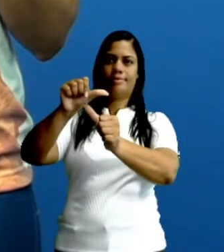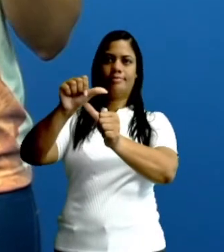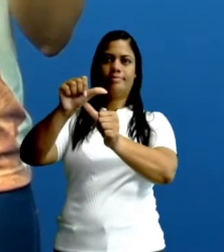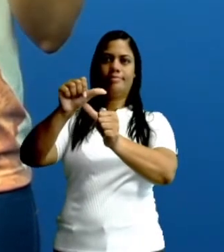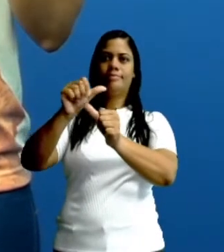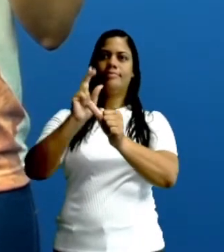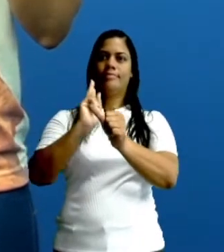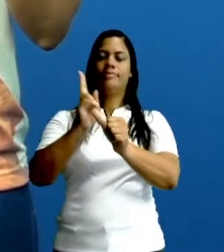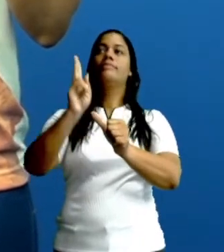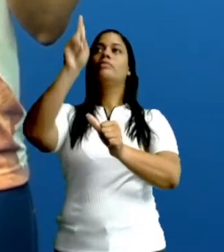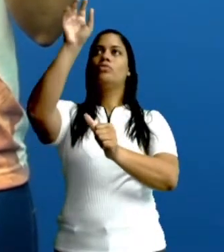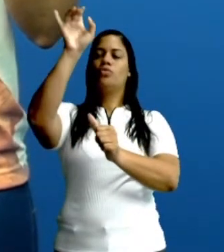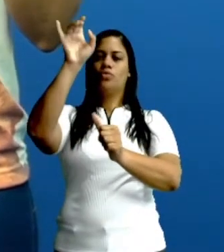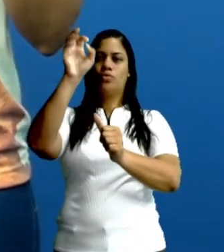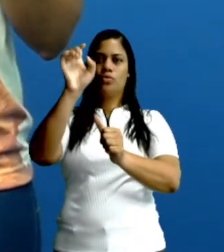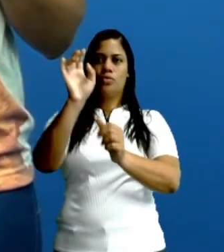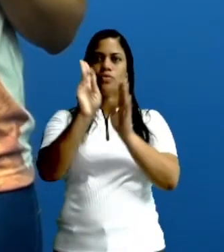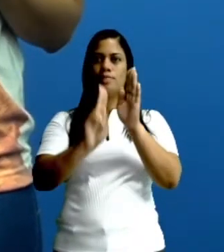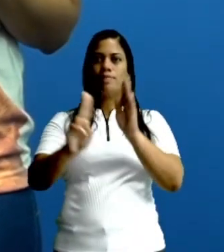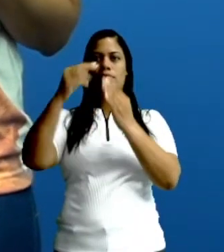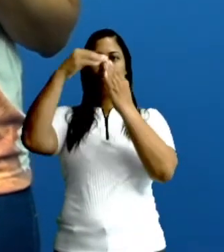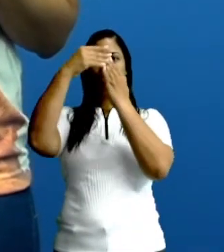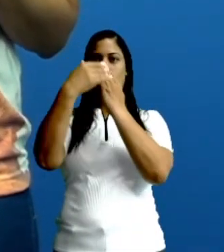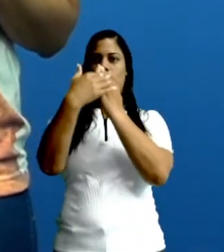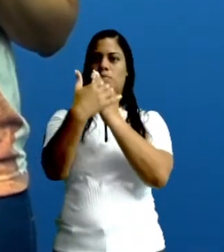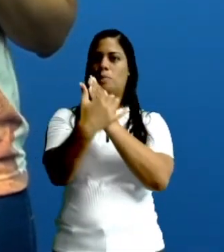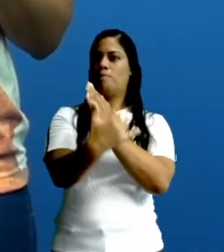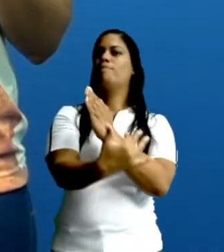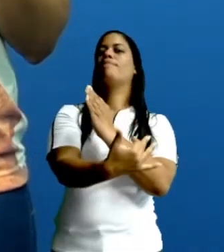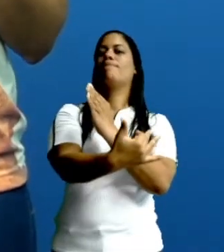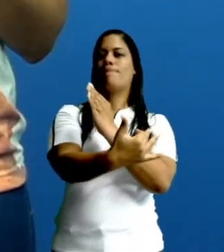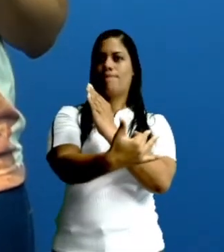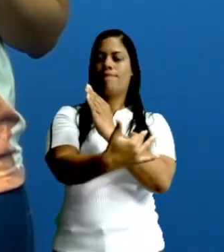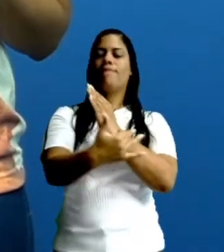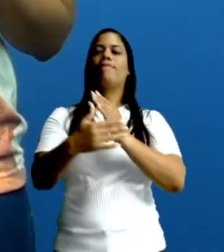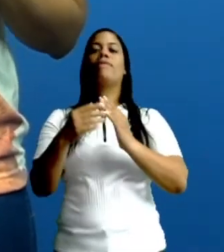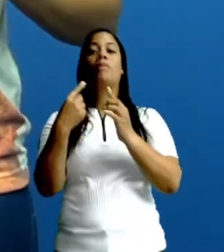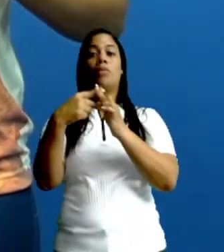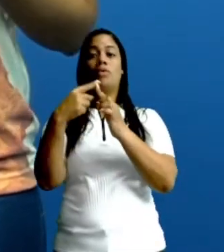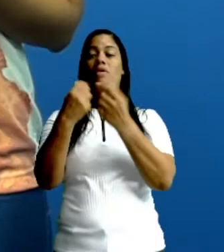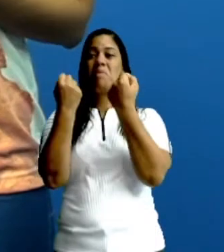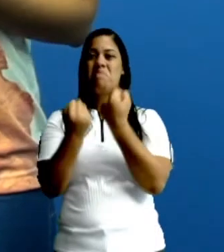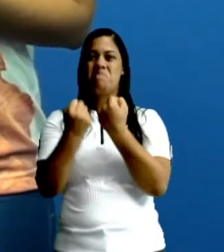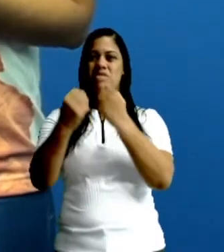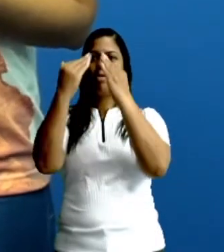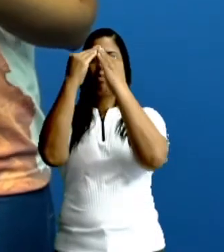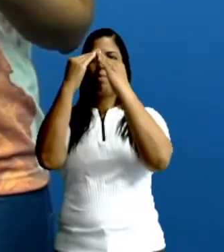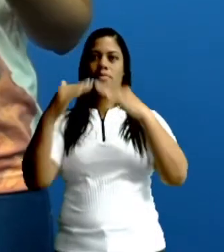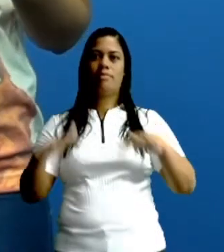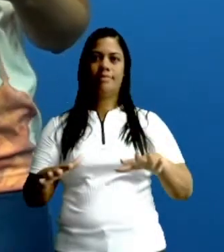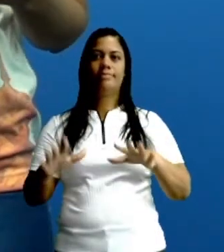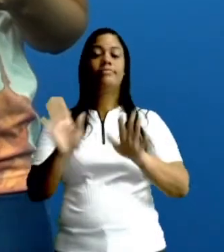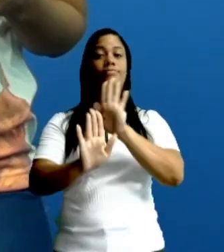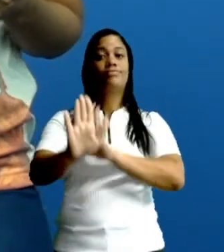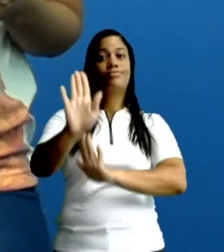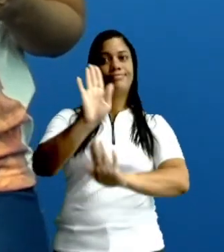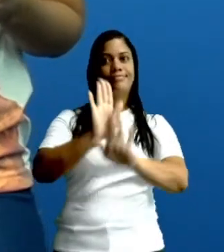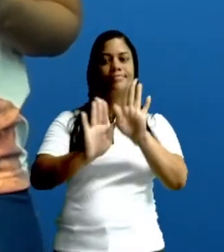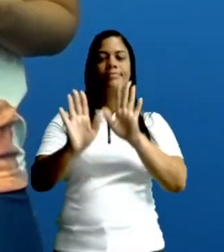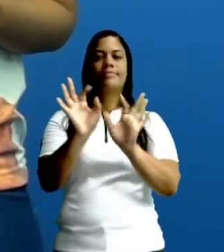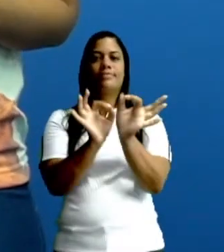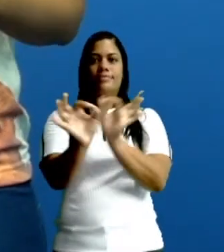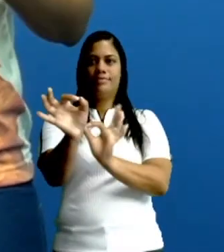no telhado e a neve acabar fazendo com que o telhado ceda, né, acabe desabando. E dentro das casas, como uma forma de aquecer